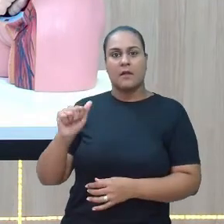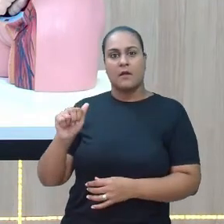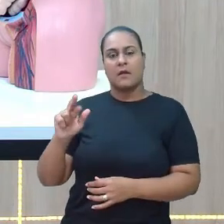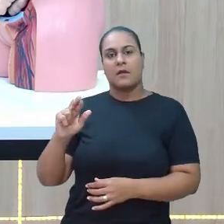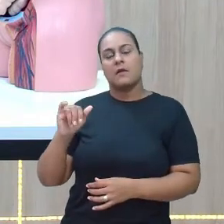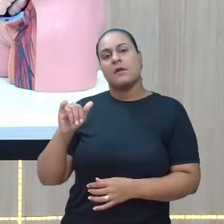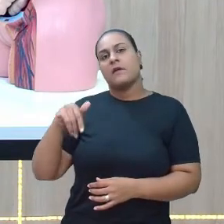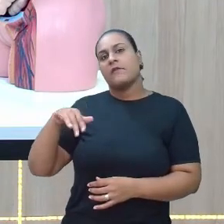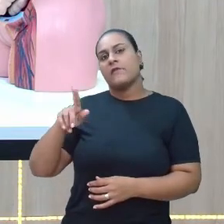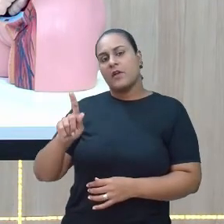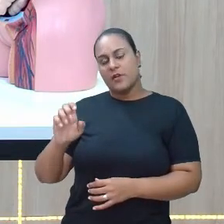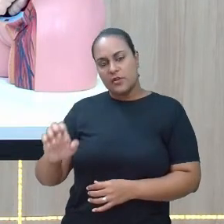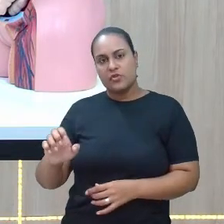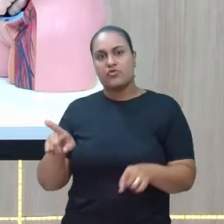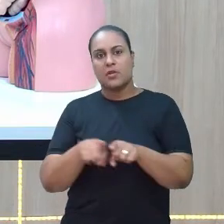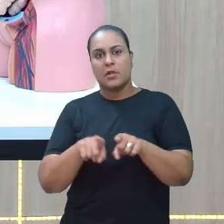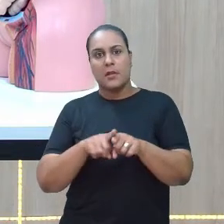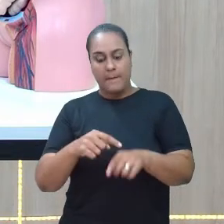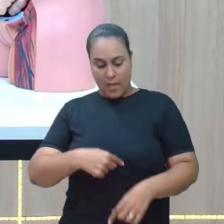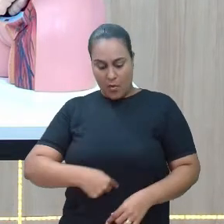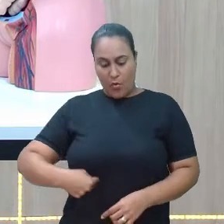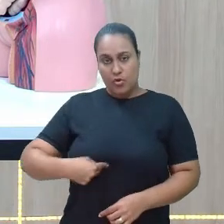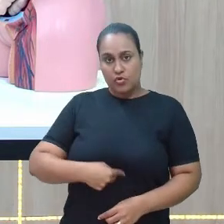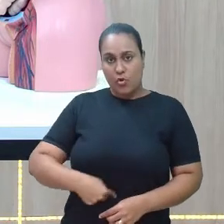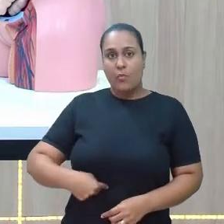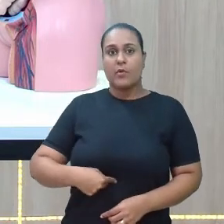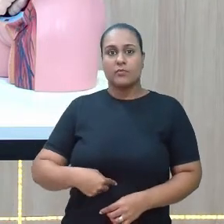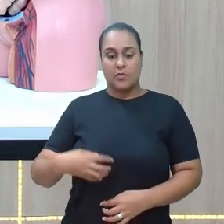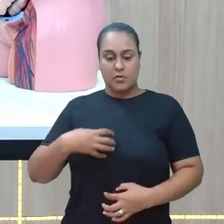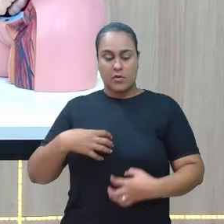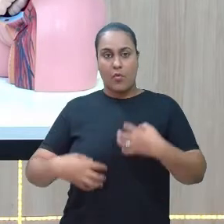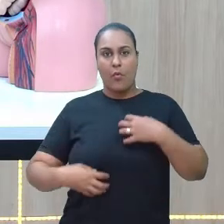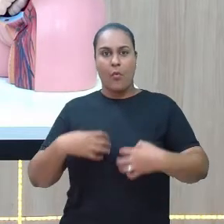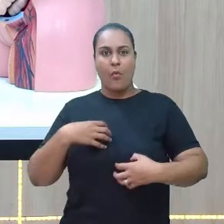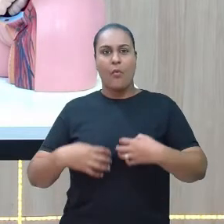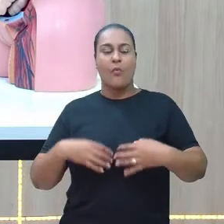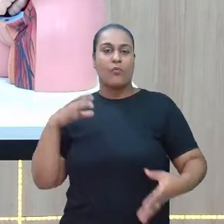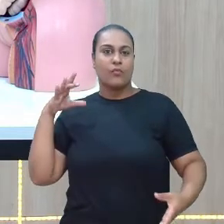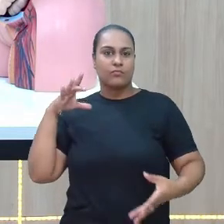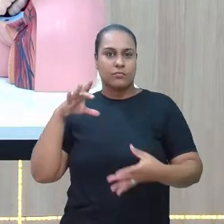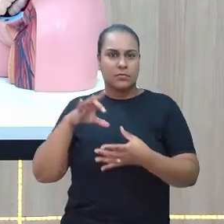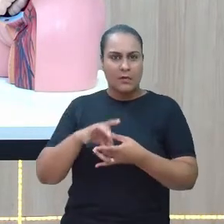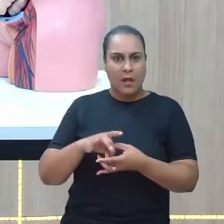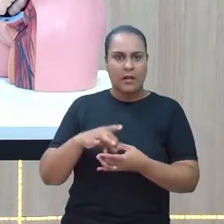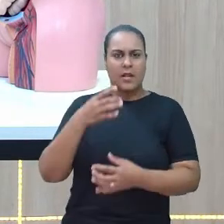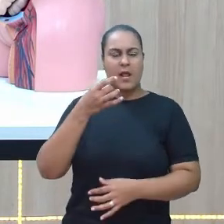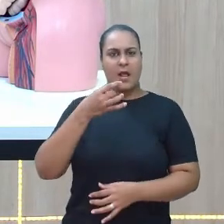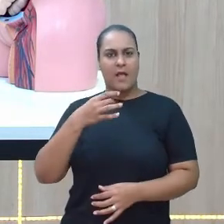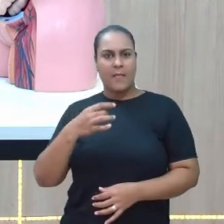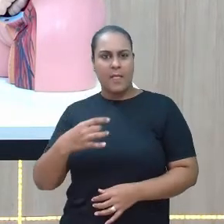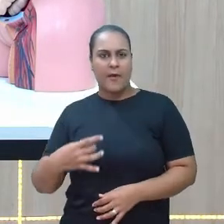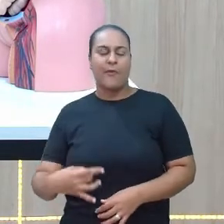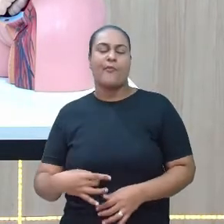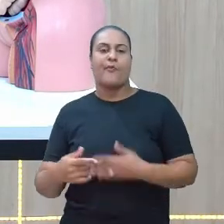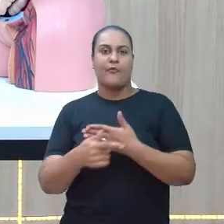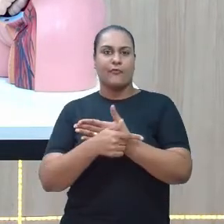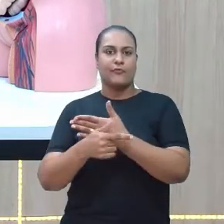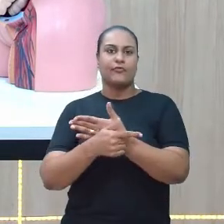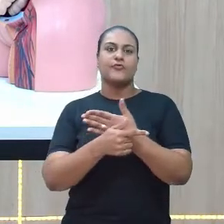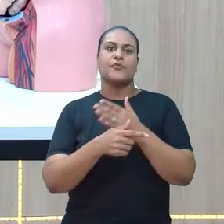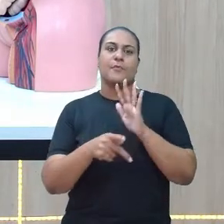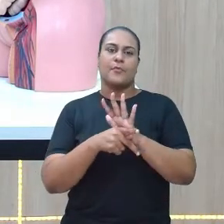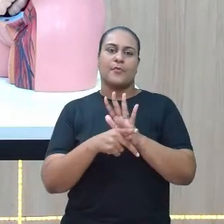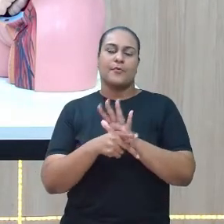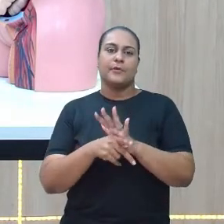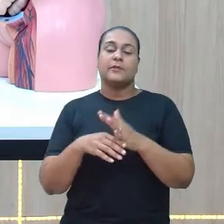o estômago. Então, observem que são órgãos interligados, um realizando a sua função. E